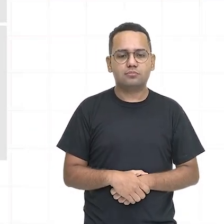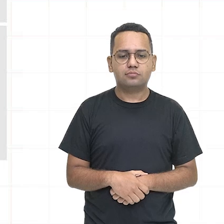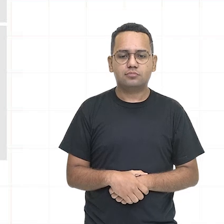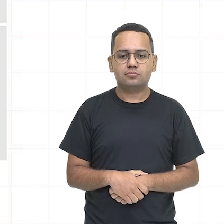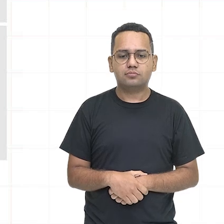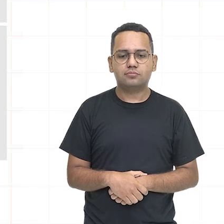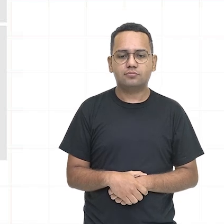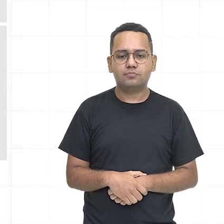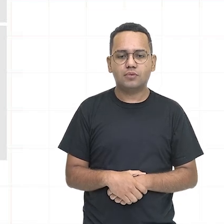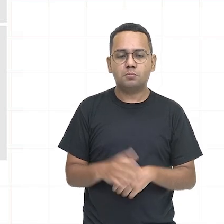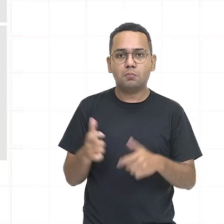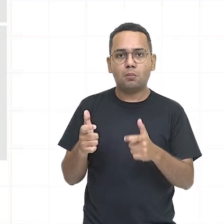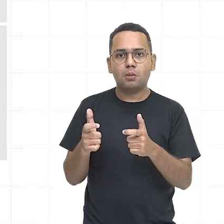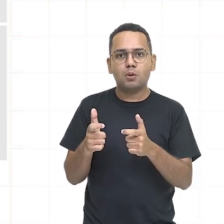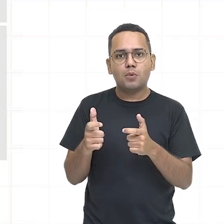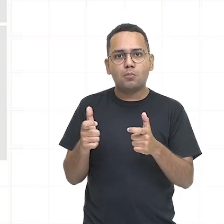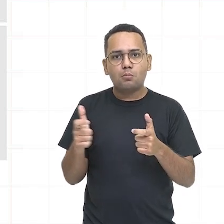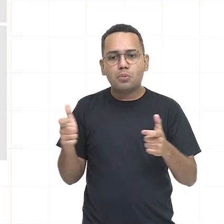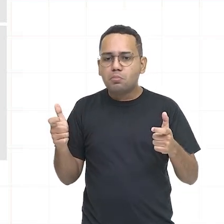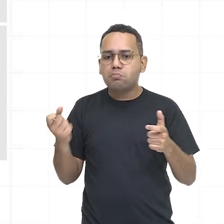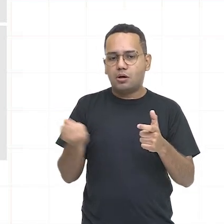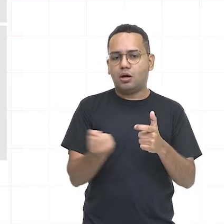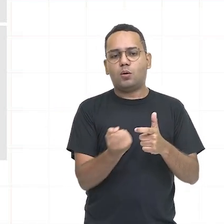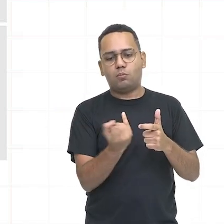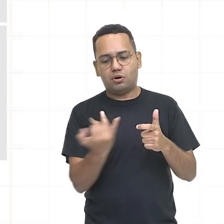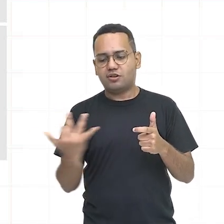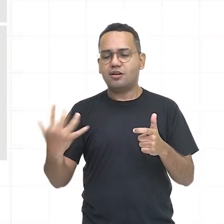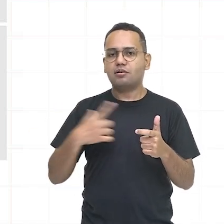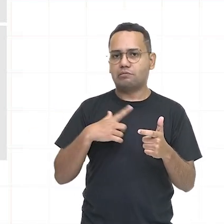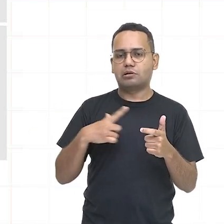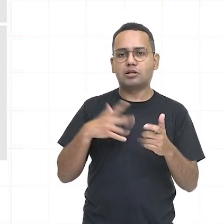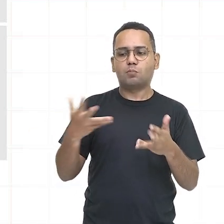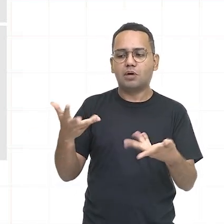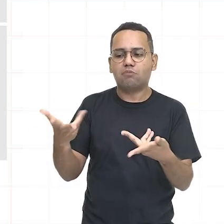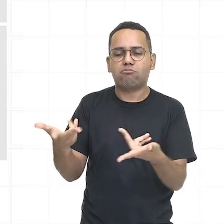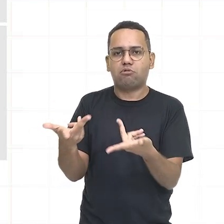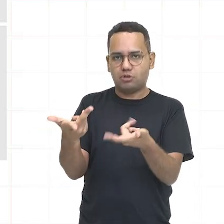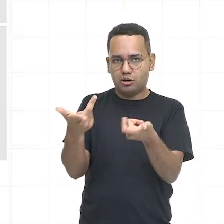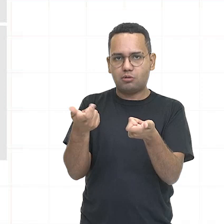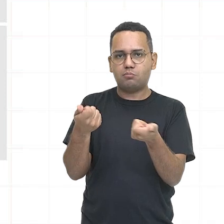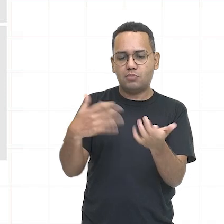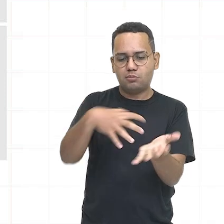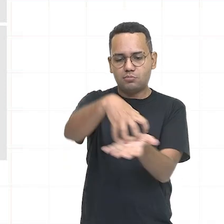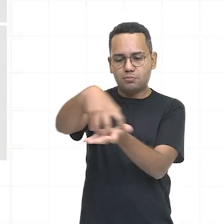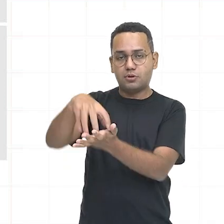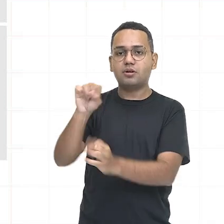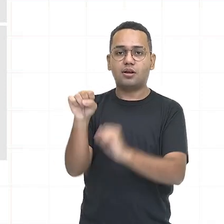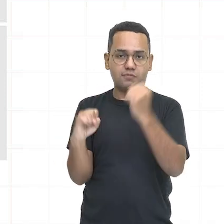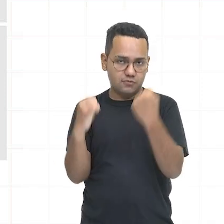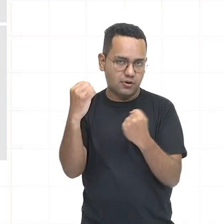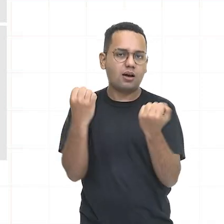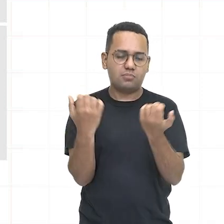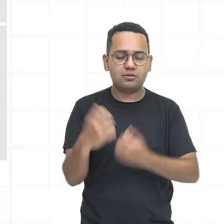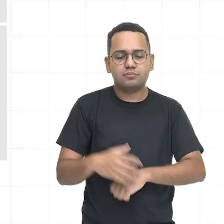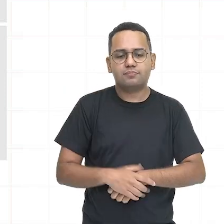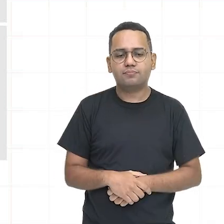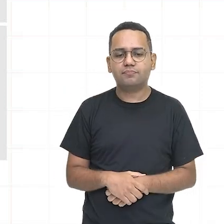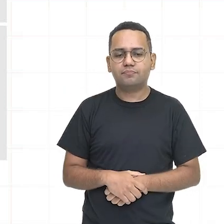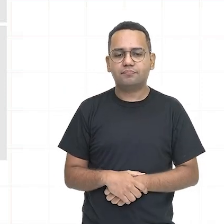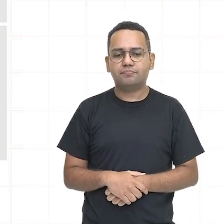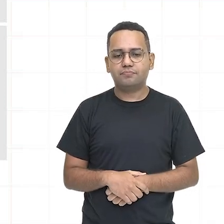robótica, elas estão aumentando principalmente a eficiência nas fábricas, né, facilitando aí a utilização